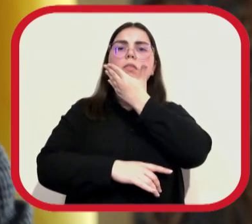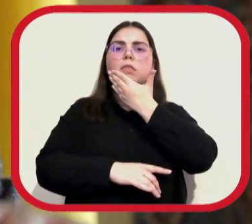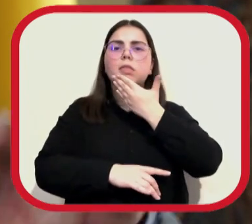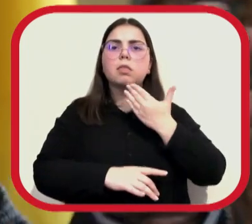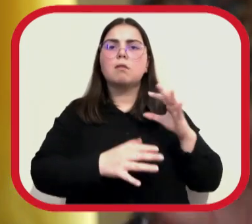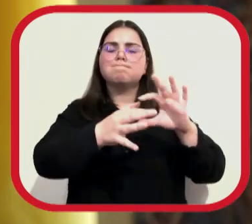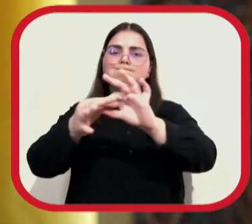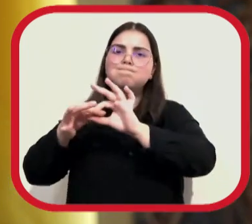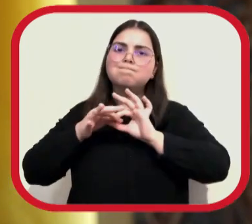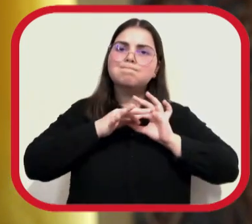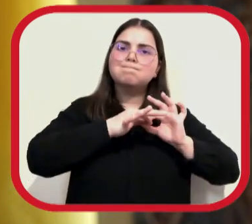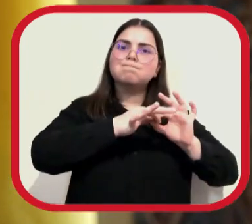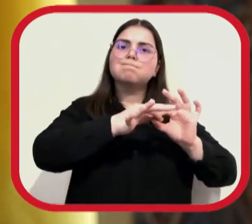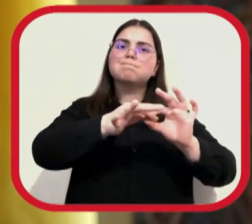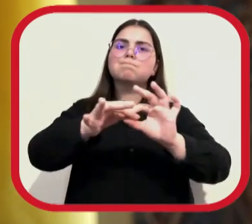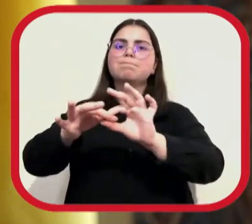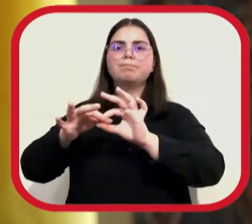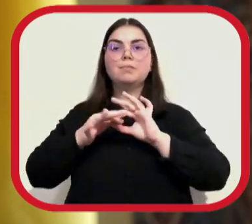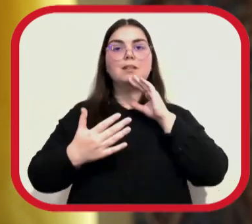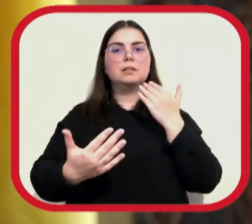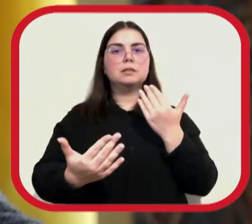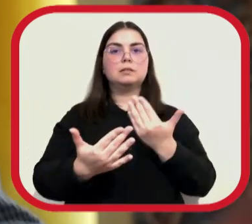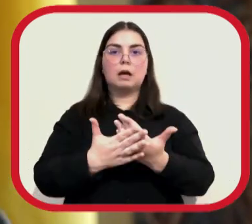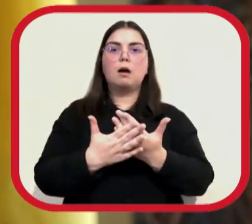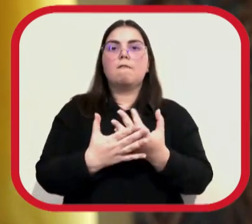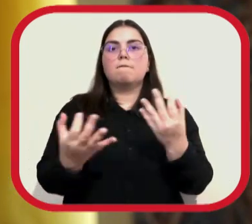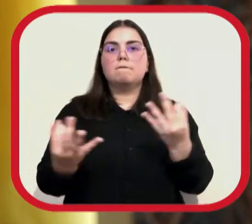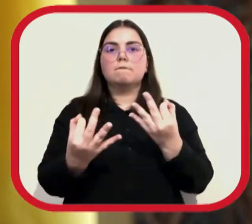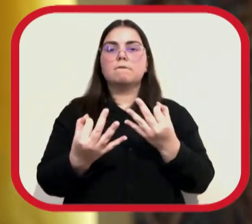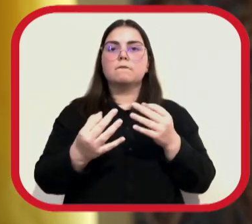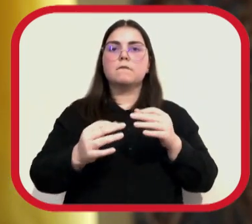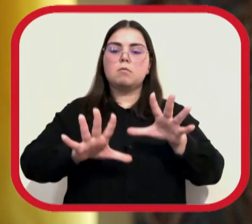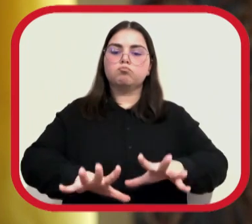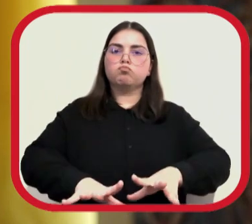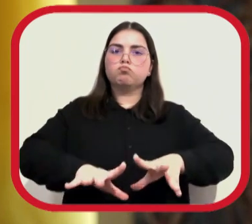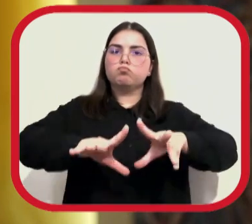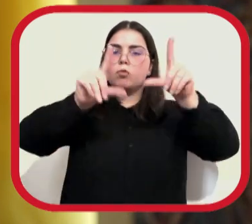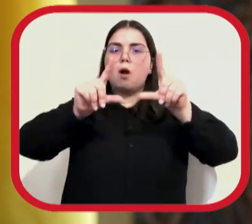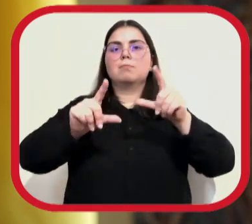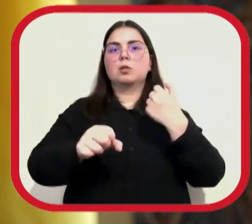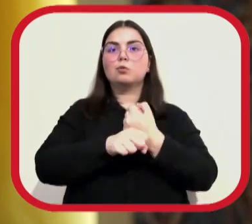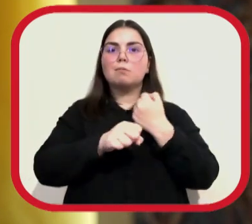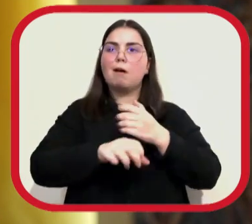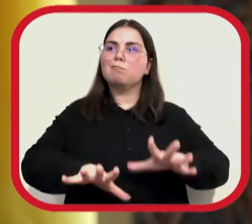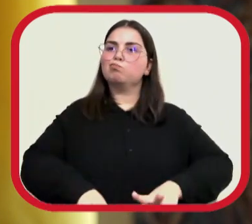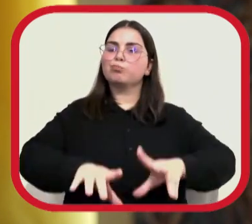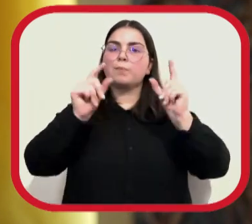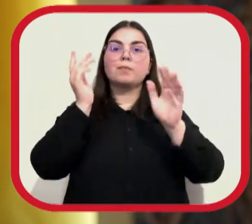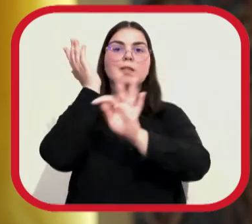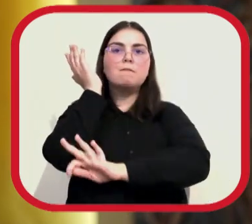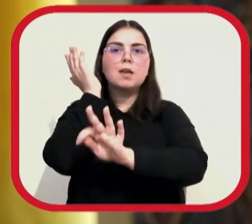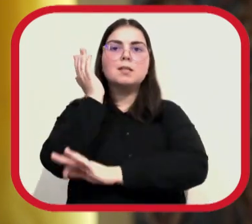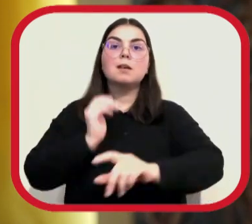acima de tudo isto, não é? Temos de ter estes bons relacionamentos para ajudarmos a olhar tudo isto, para